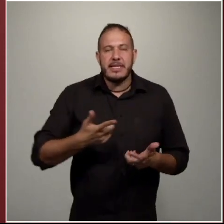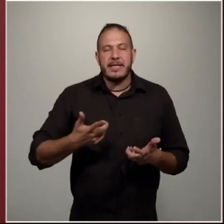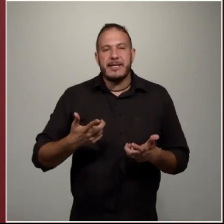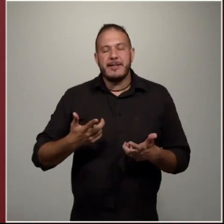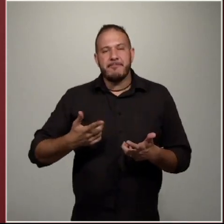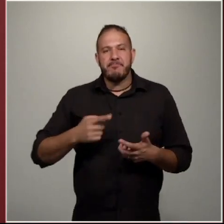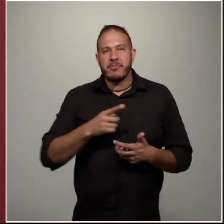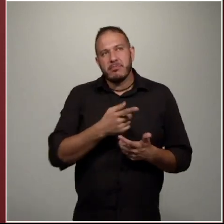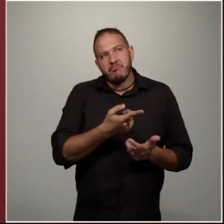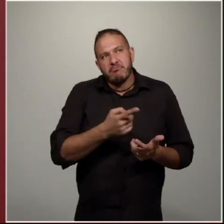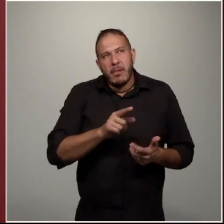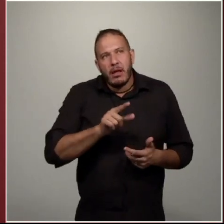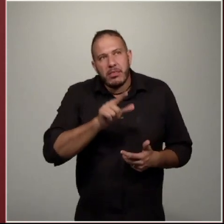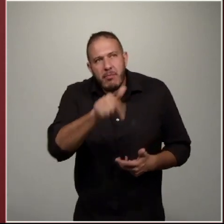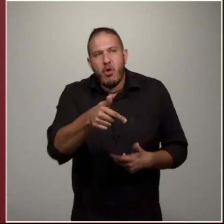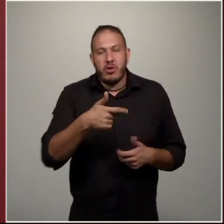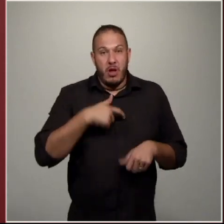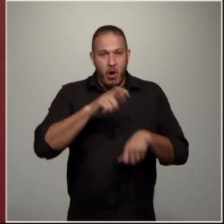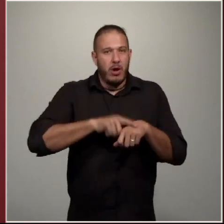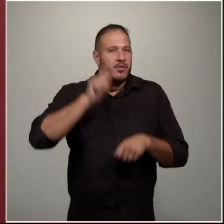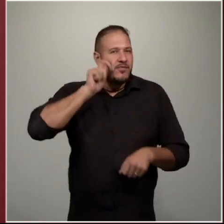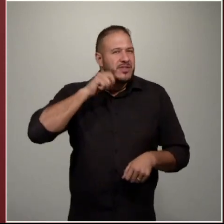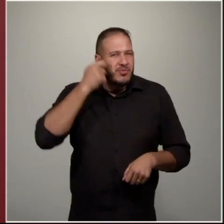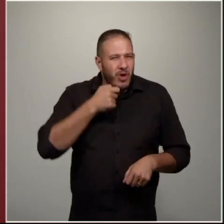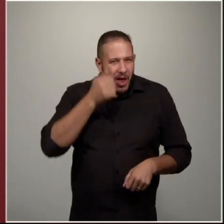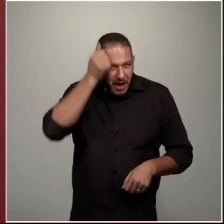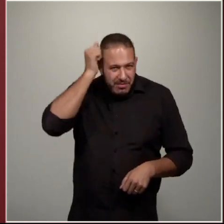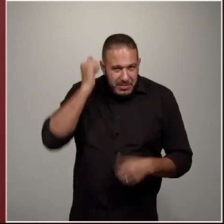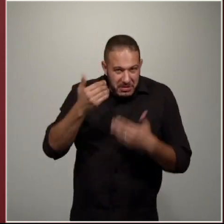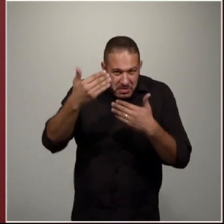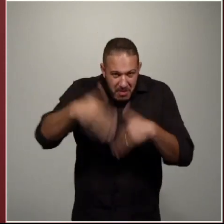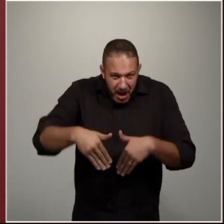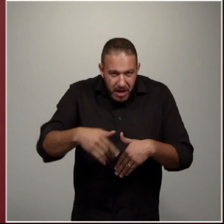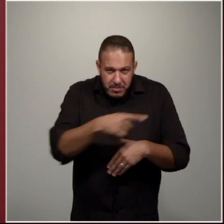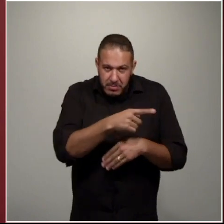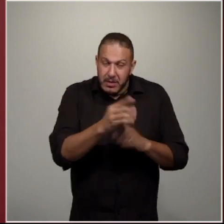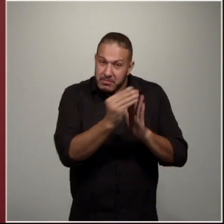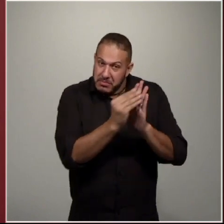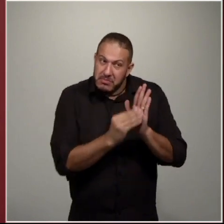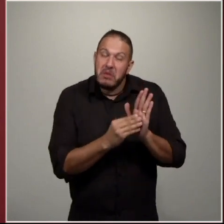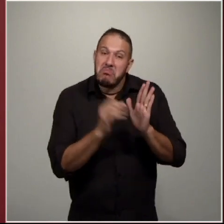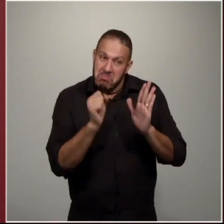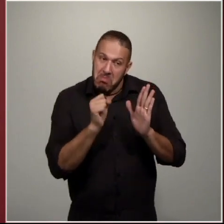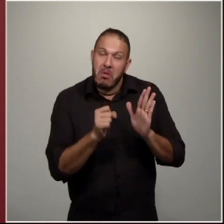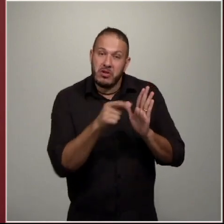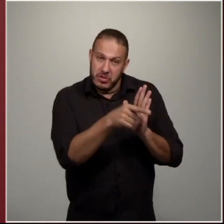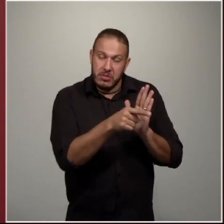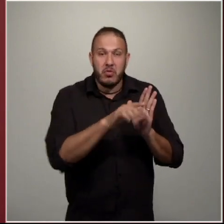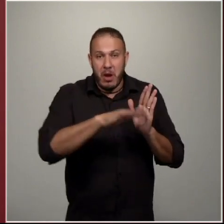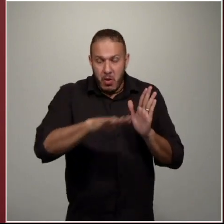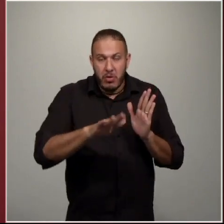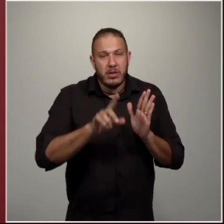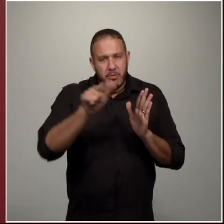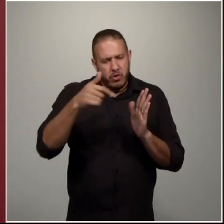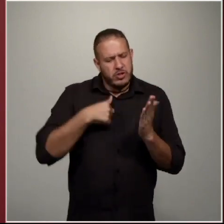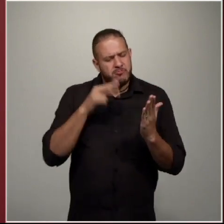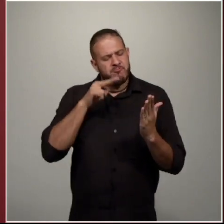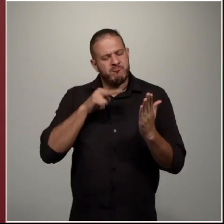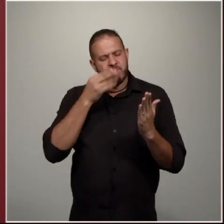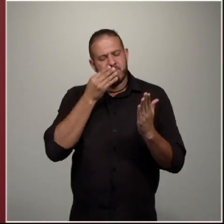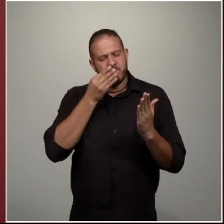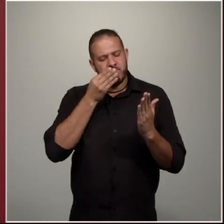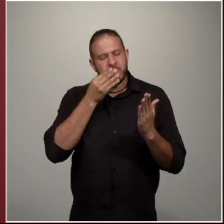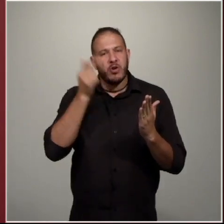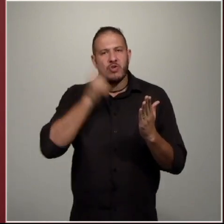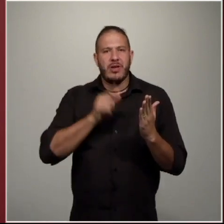depois num vestibular por exemplo já que a questão foi baseada no vestibular eu acredito que o aluno vai ter novo vestibular condições de resolver o